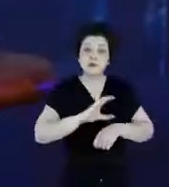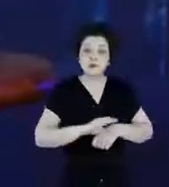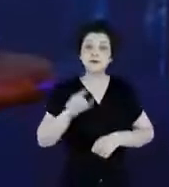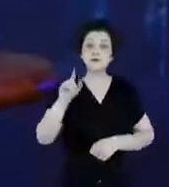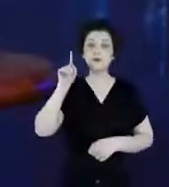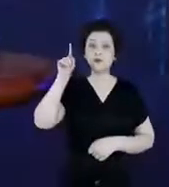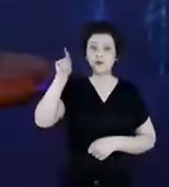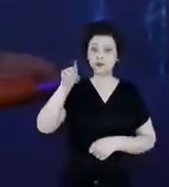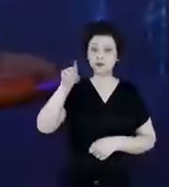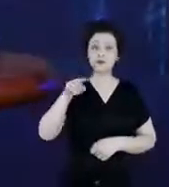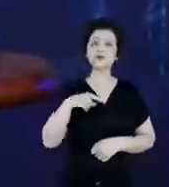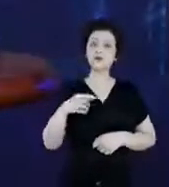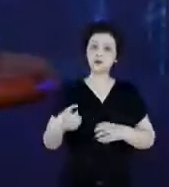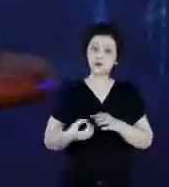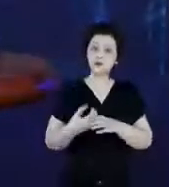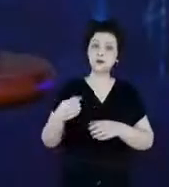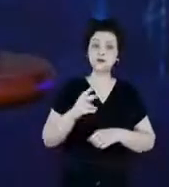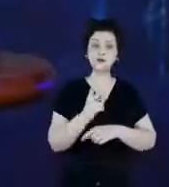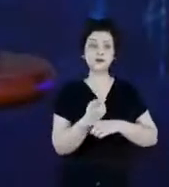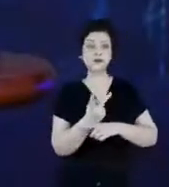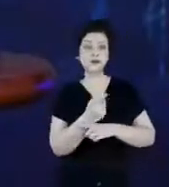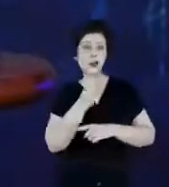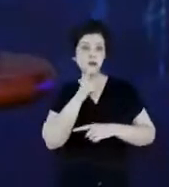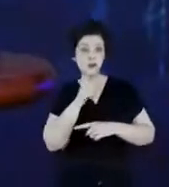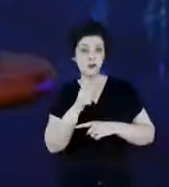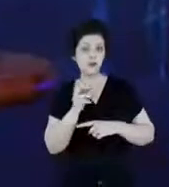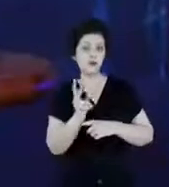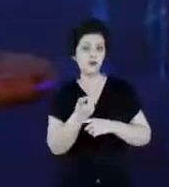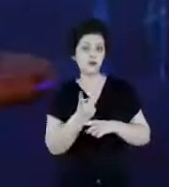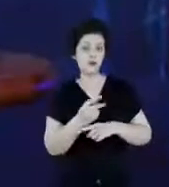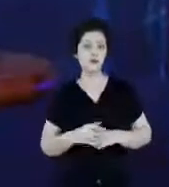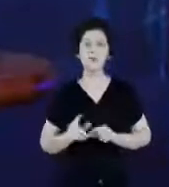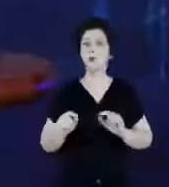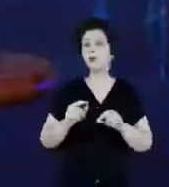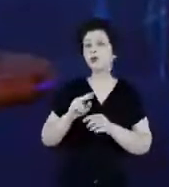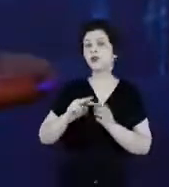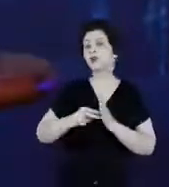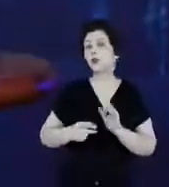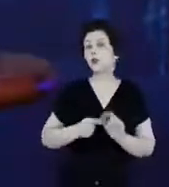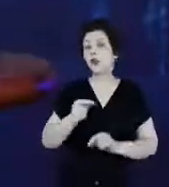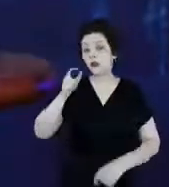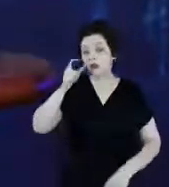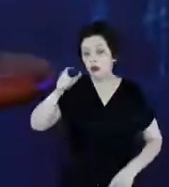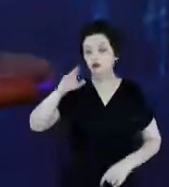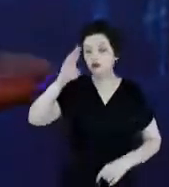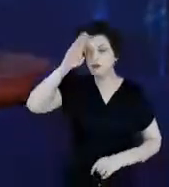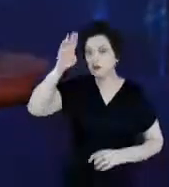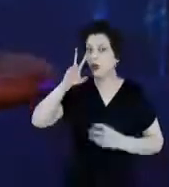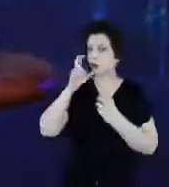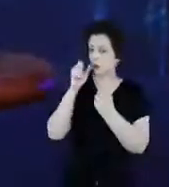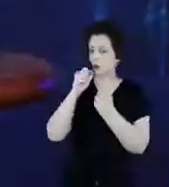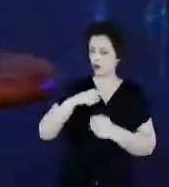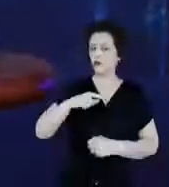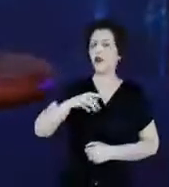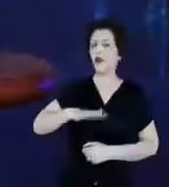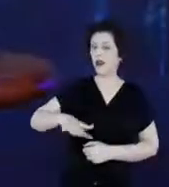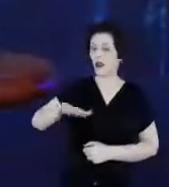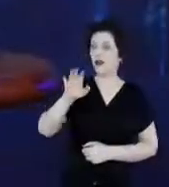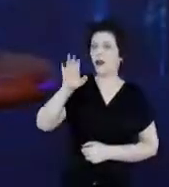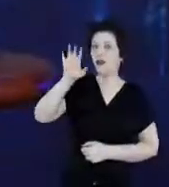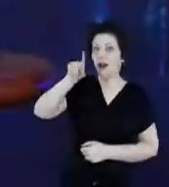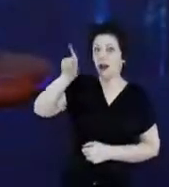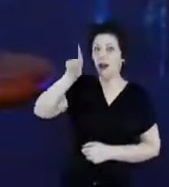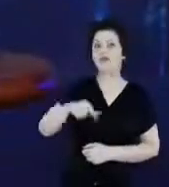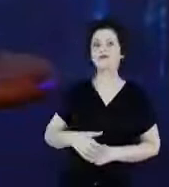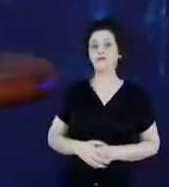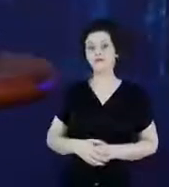já inovando também com o hidrogênio verde, o que significa dizer que há um interesse acadêmico muito forte com relação a isso. E eu acho que passa